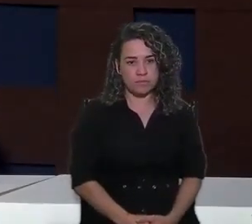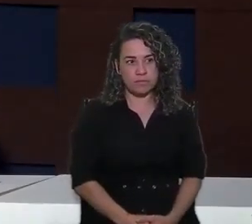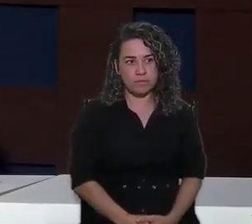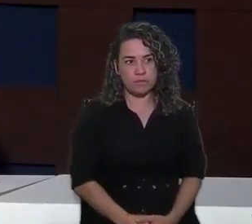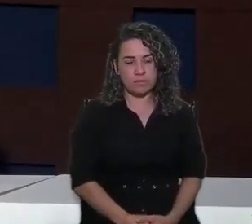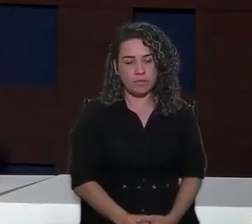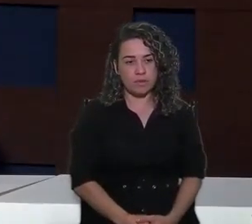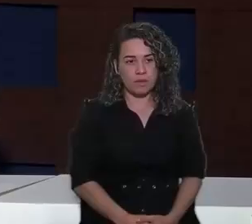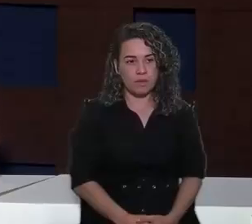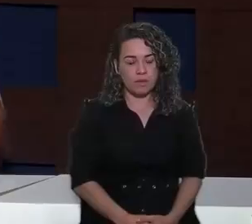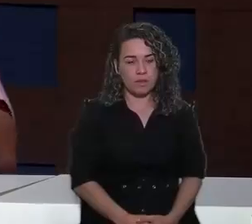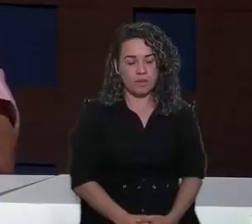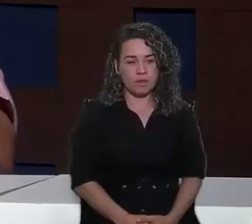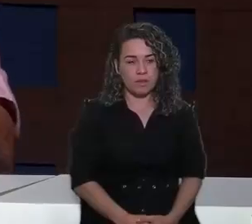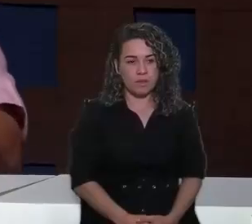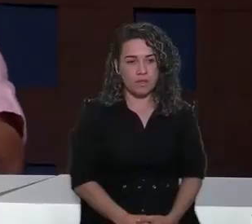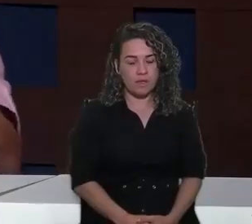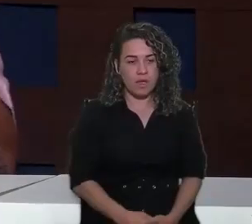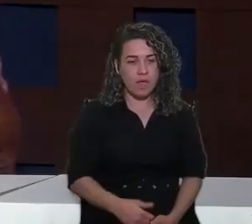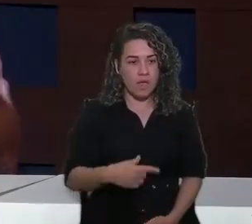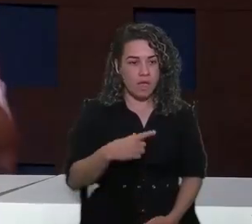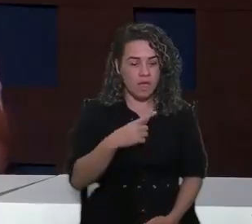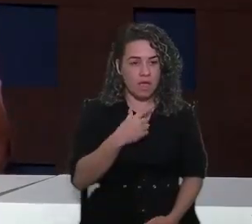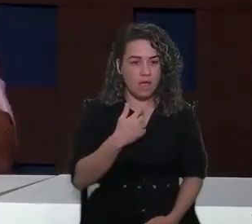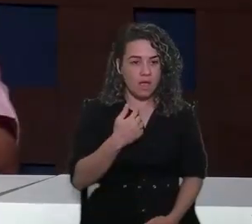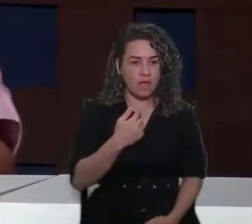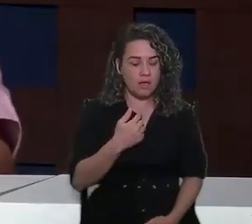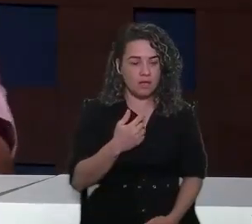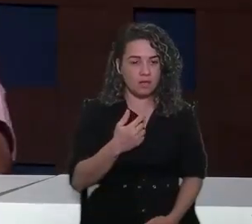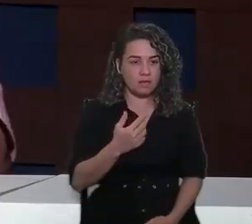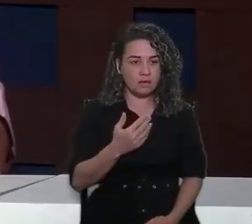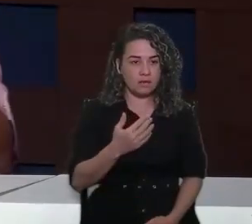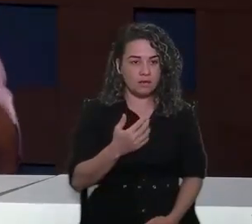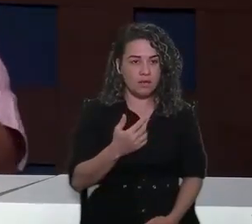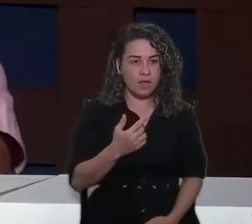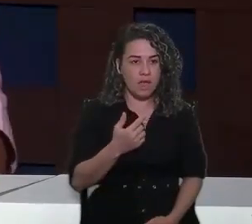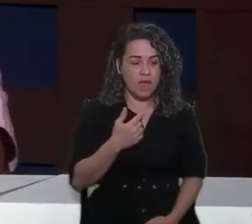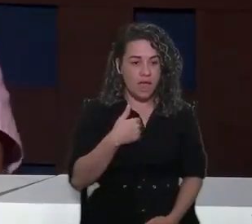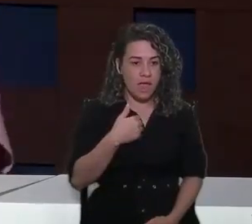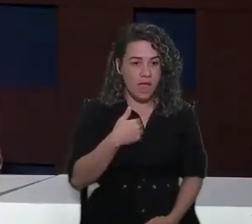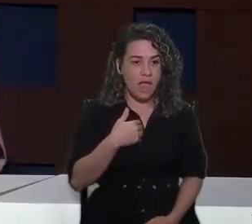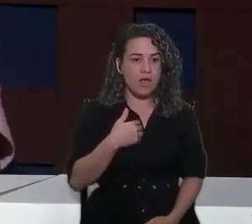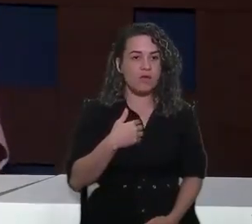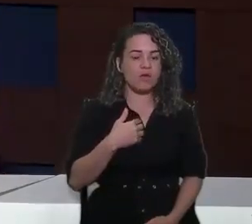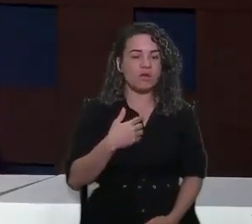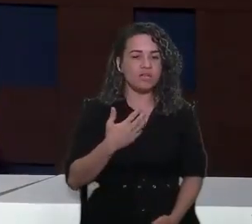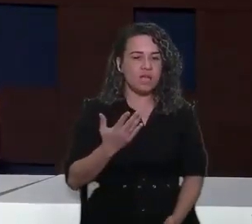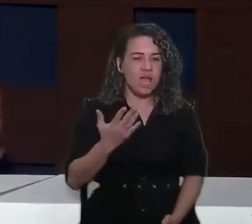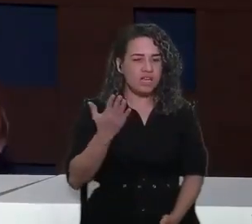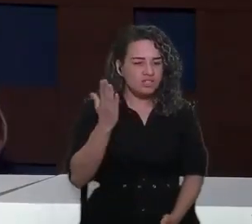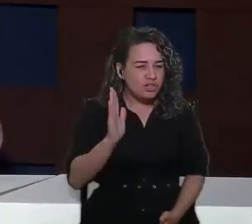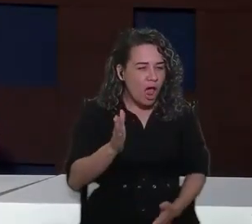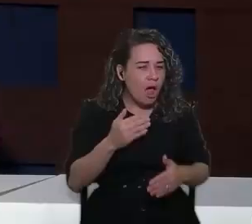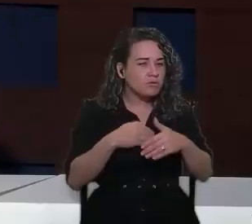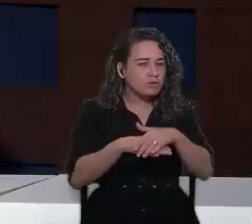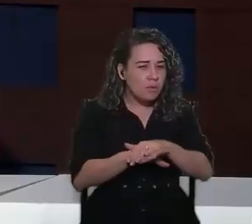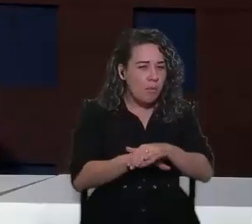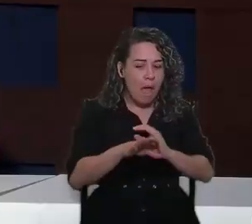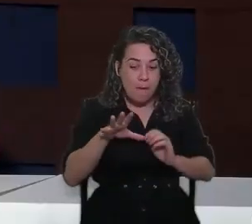um dos hábitos que eu tenho quando acordo é correr, como acho que a maioria das pessoas aqui, é correr para o celular e ver como é que anda o